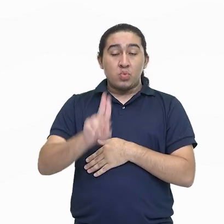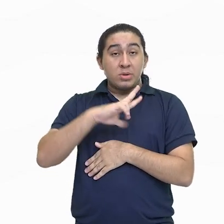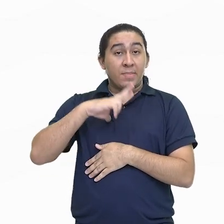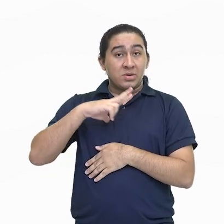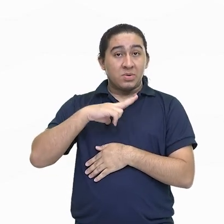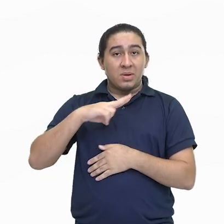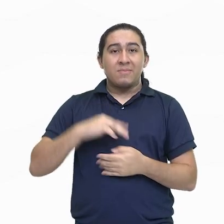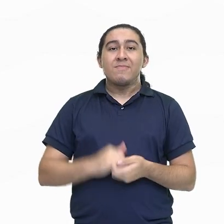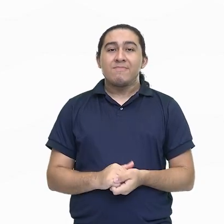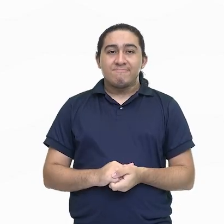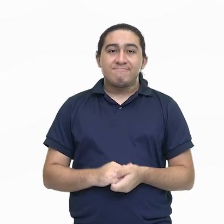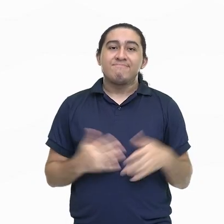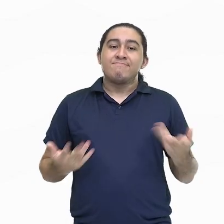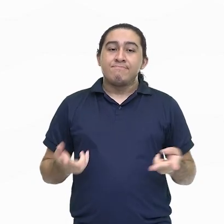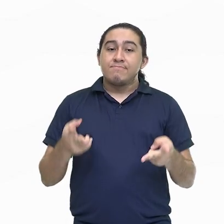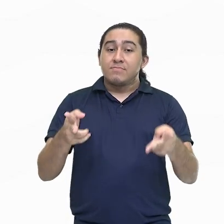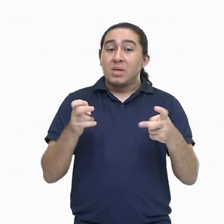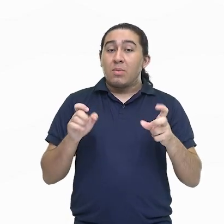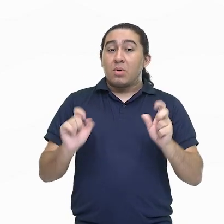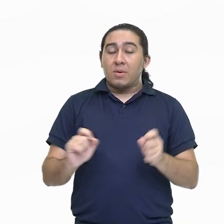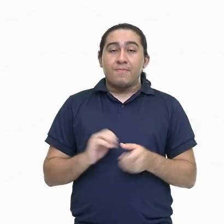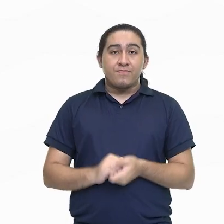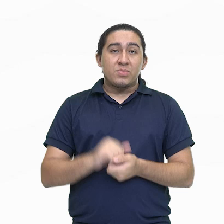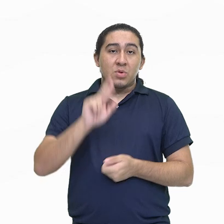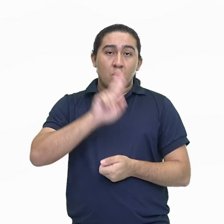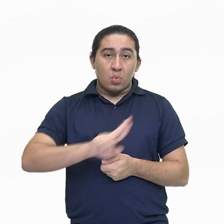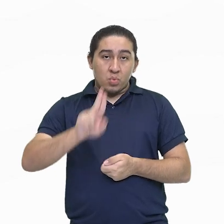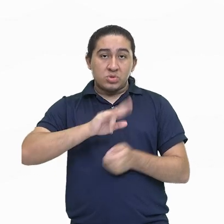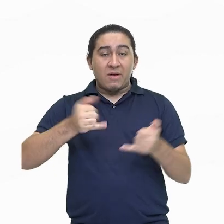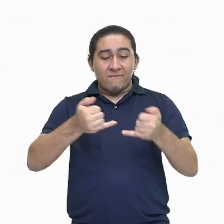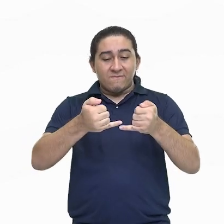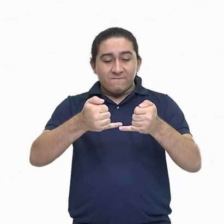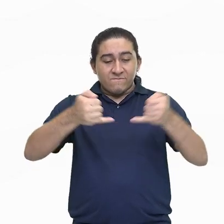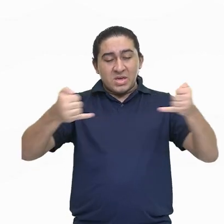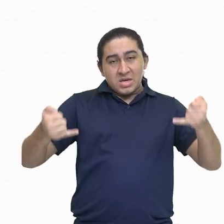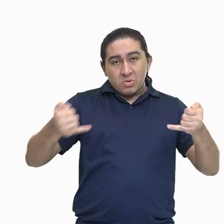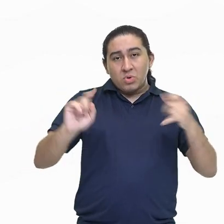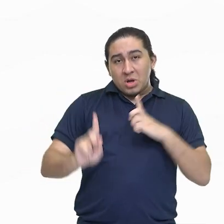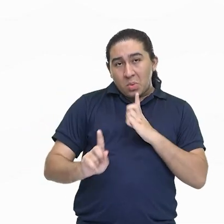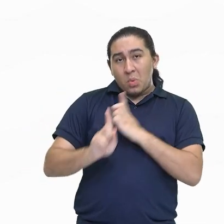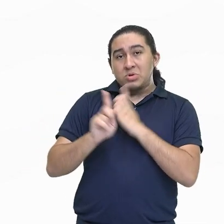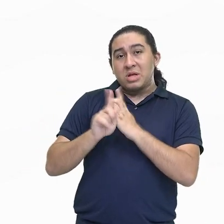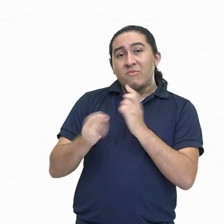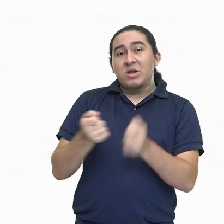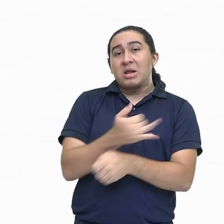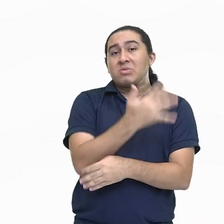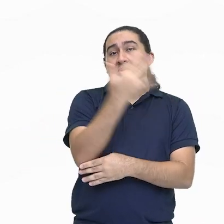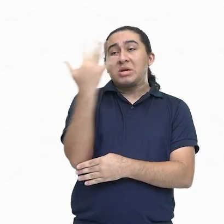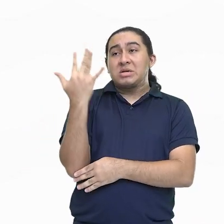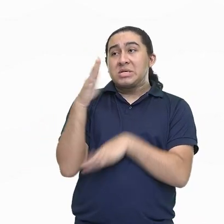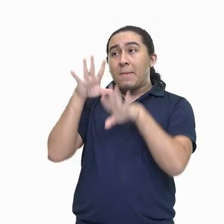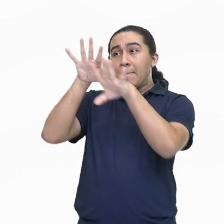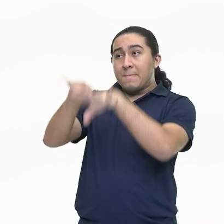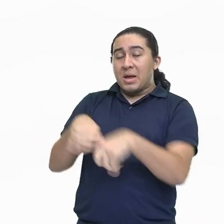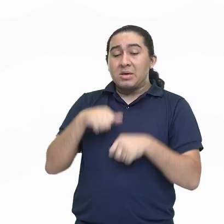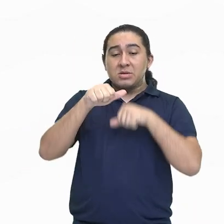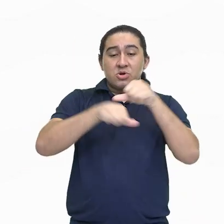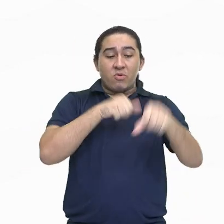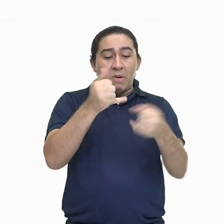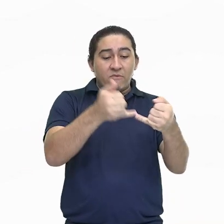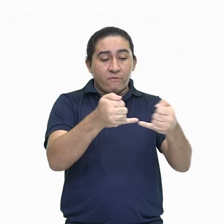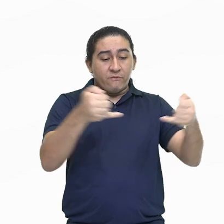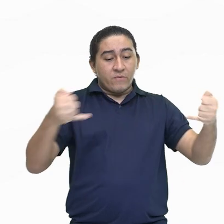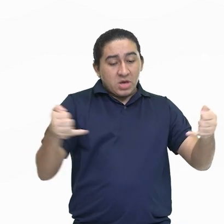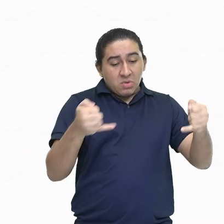gente está vendo aí que eles utilizavam as fibras naturais nas suas cestarias, como utilizam até hoje, peças de